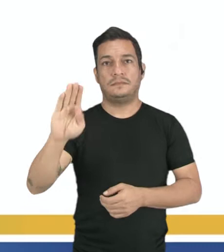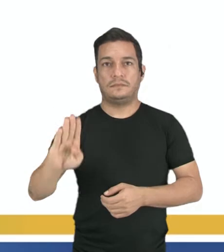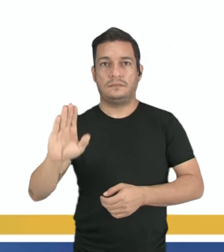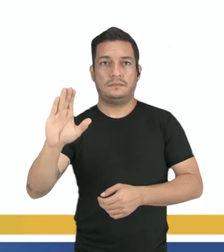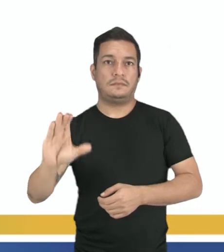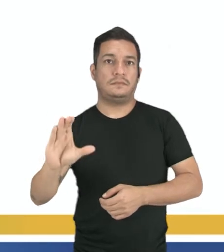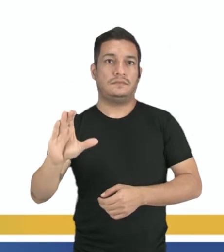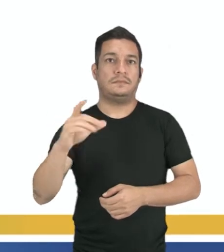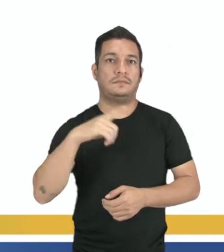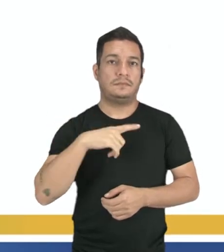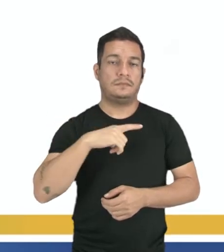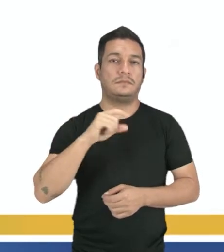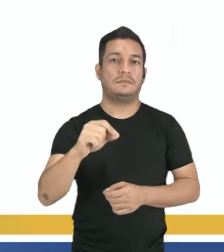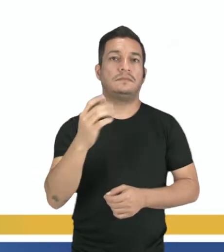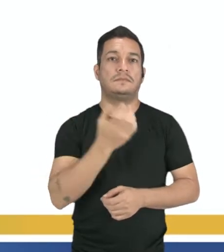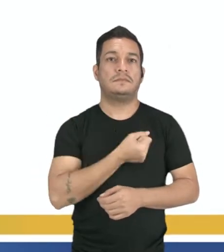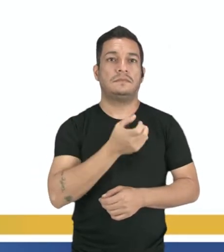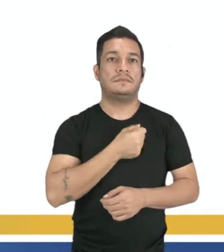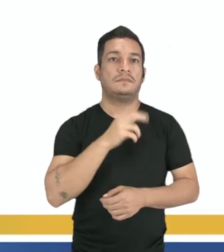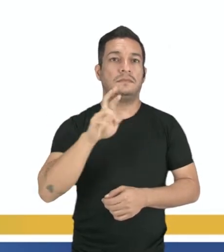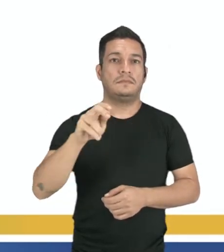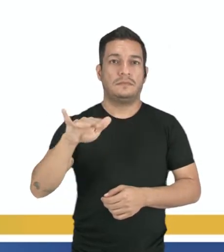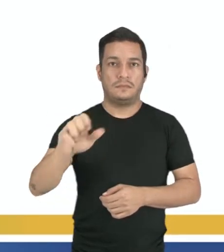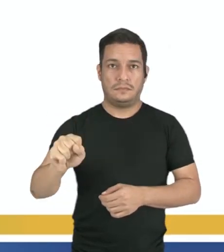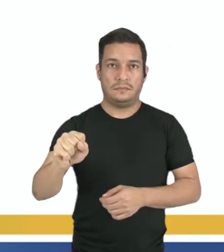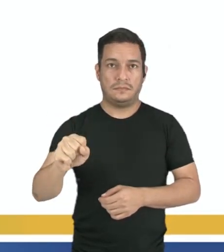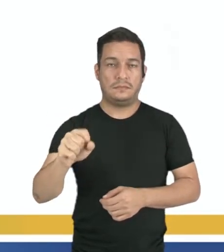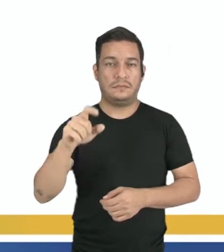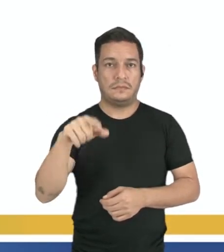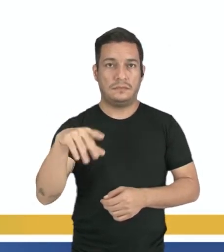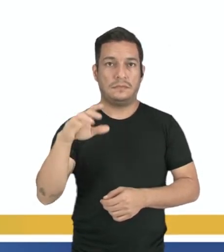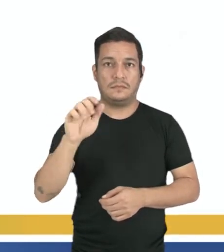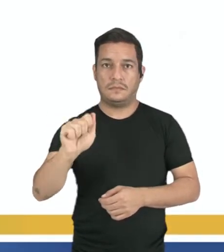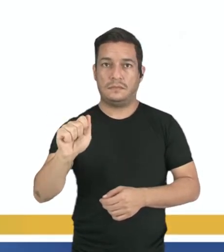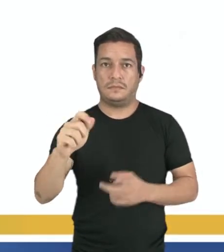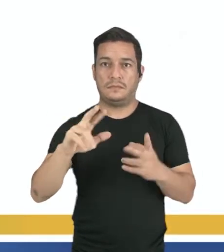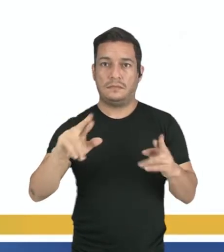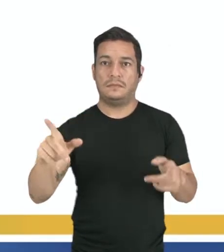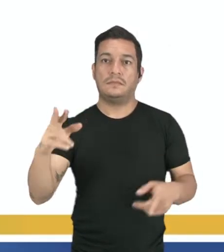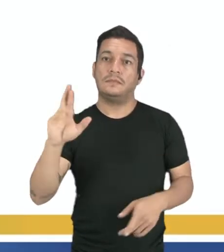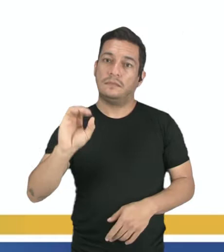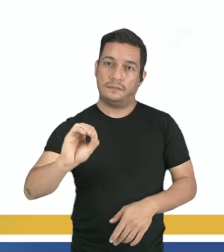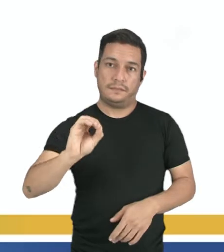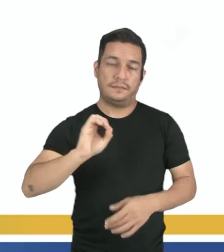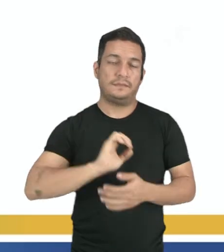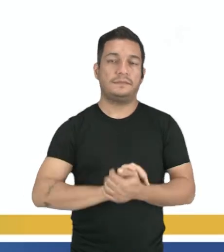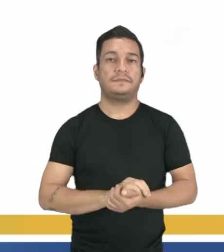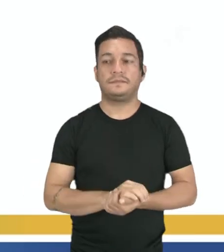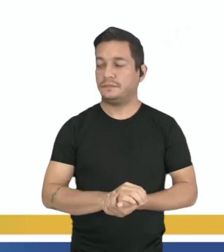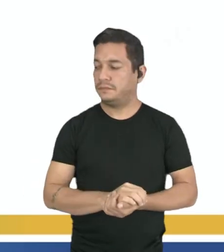b e c pertencentes aos números reais, sendo a diferente de zero.